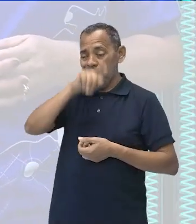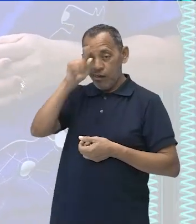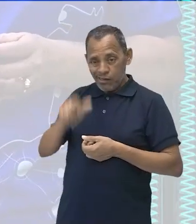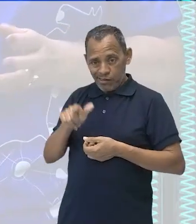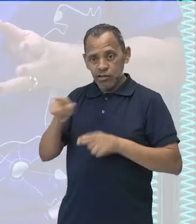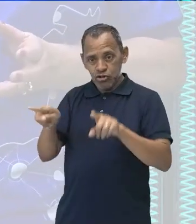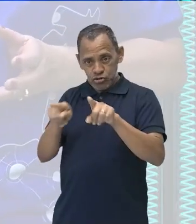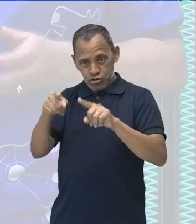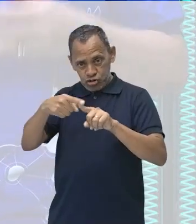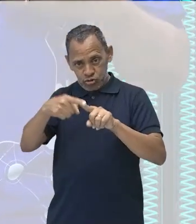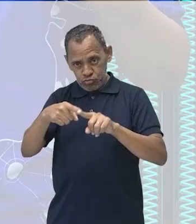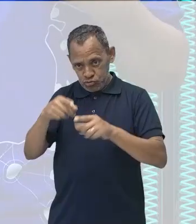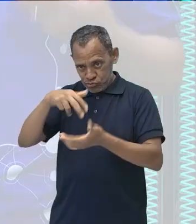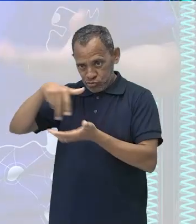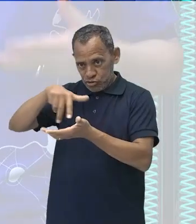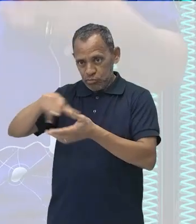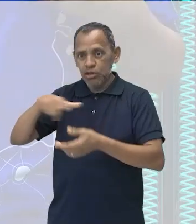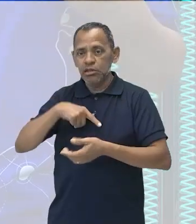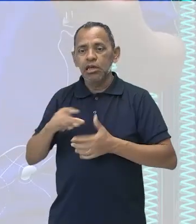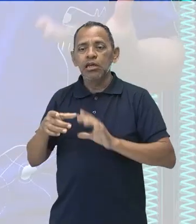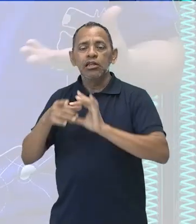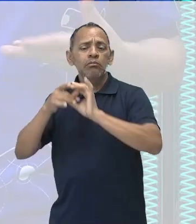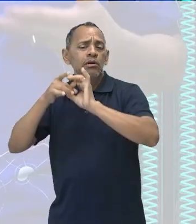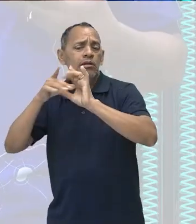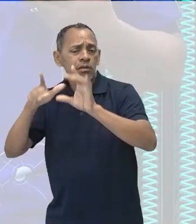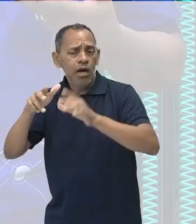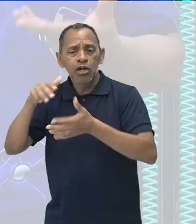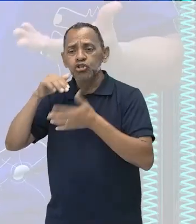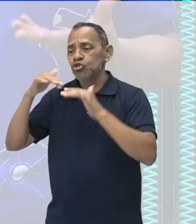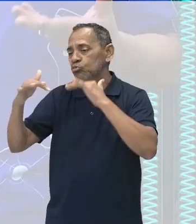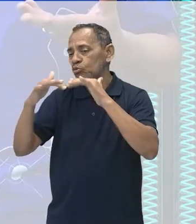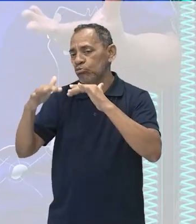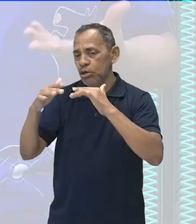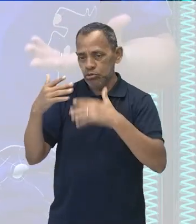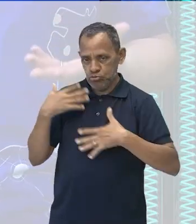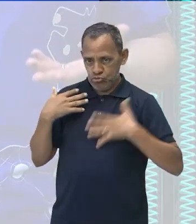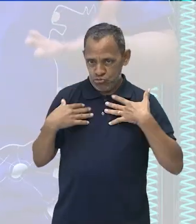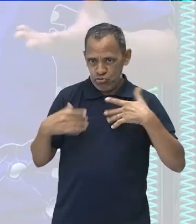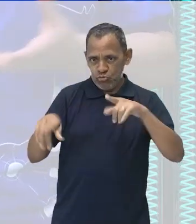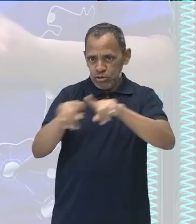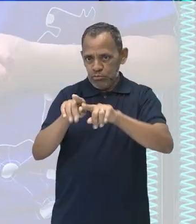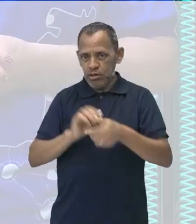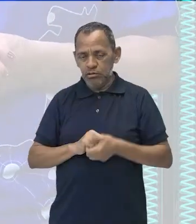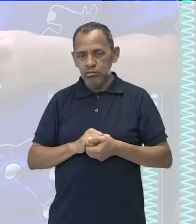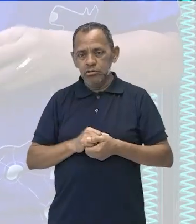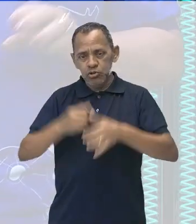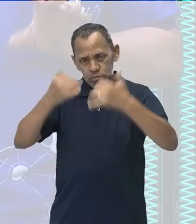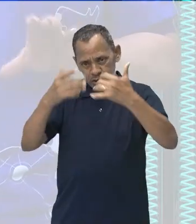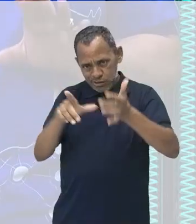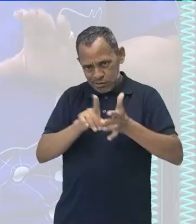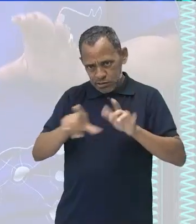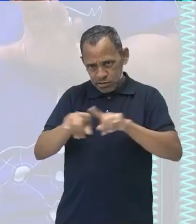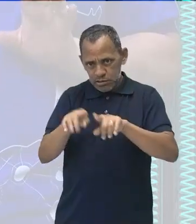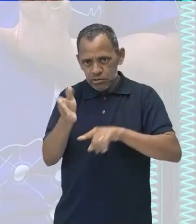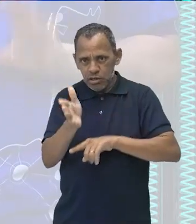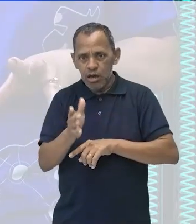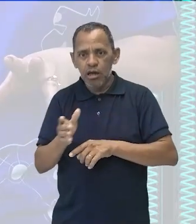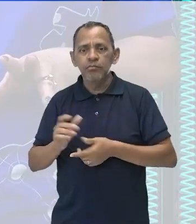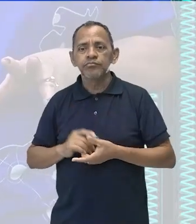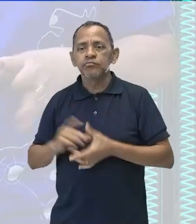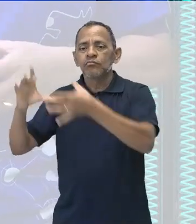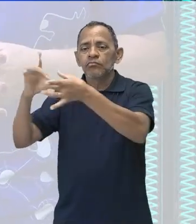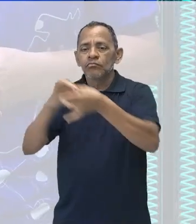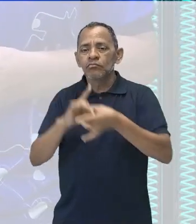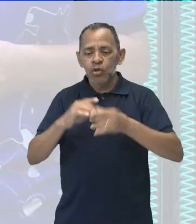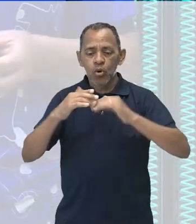e expressivos, permitindo maior liberdade corporal, como eu já comentei com vocês. A conexão com o